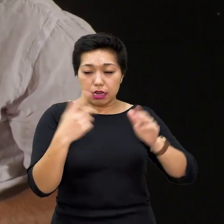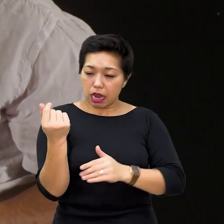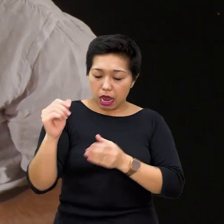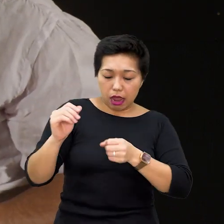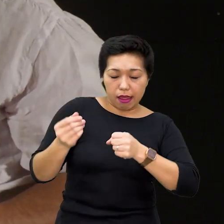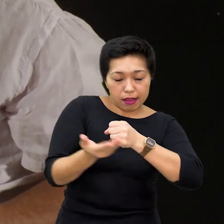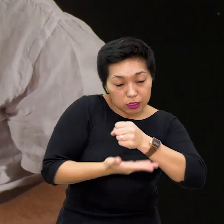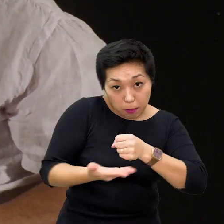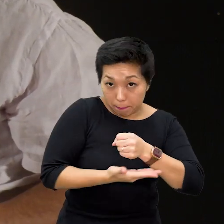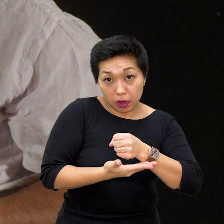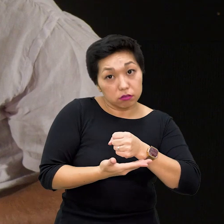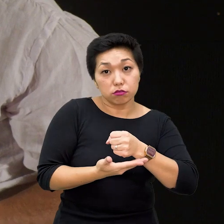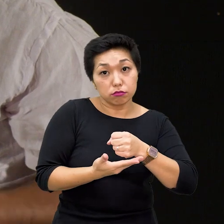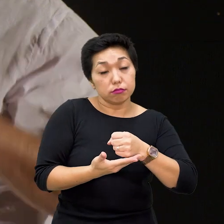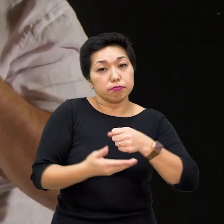falou